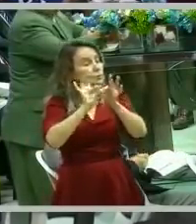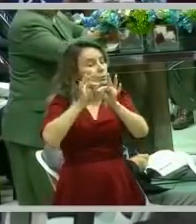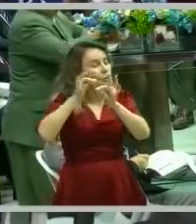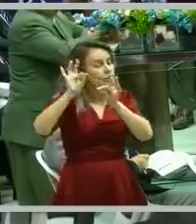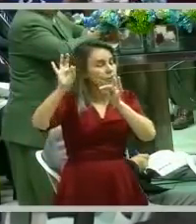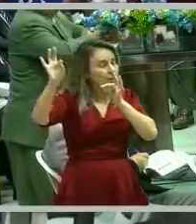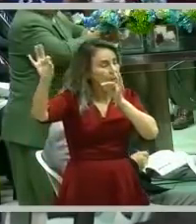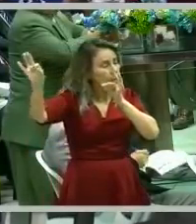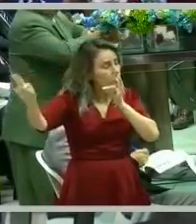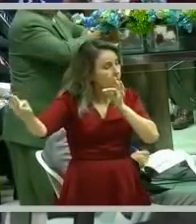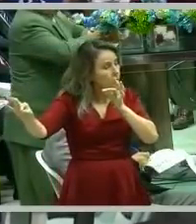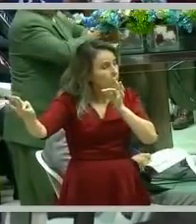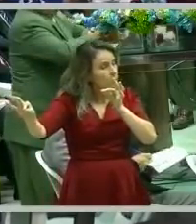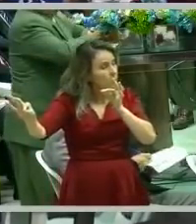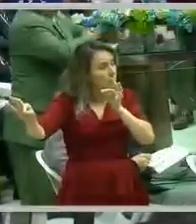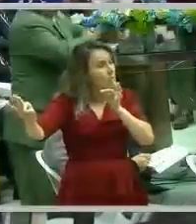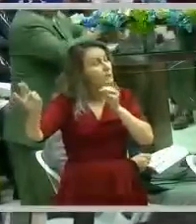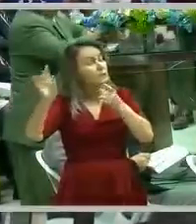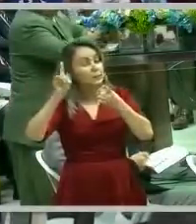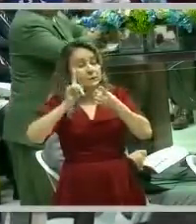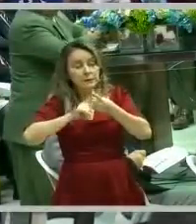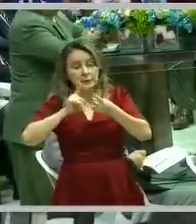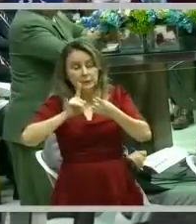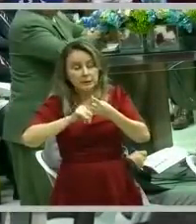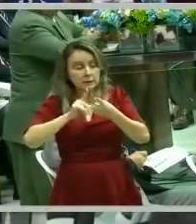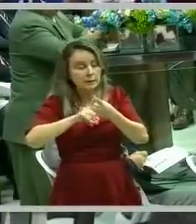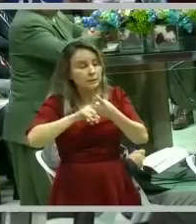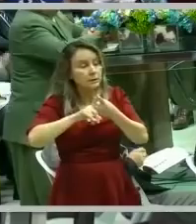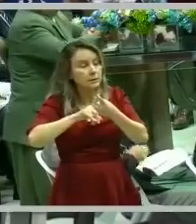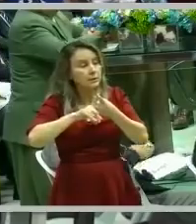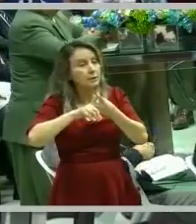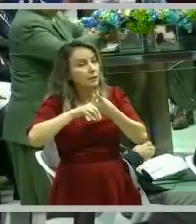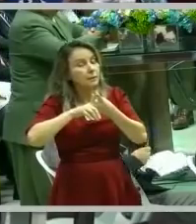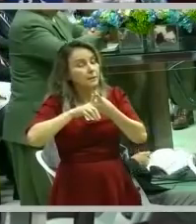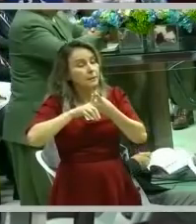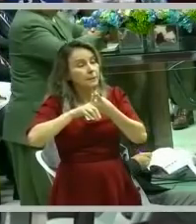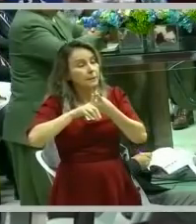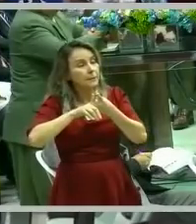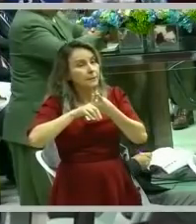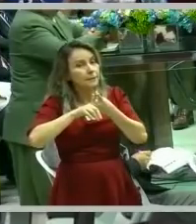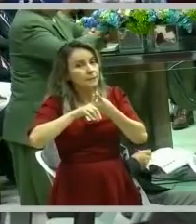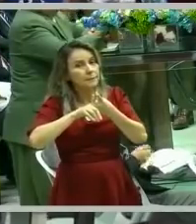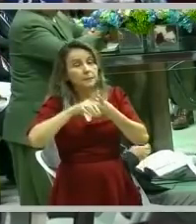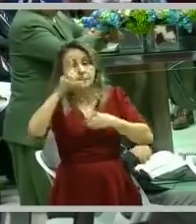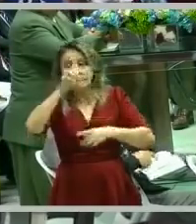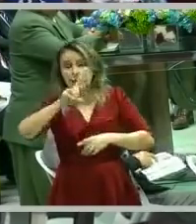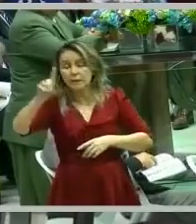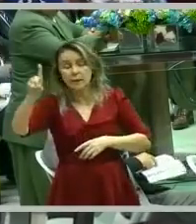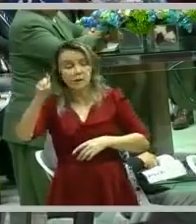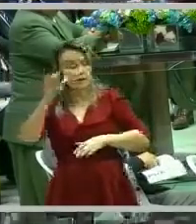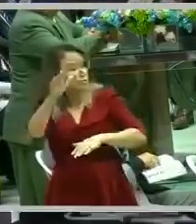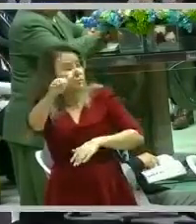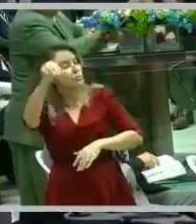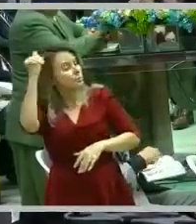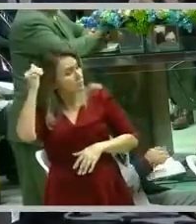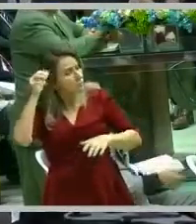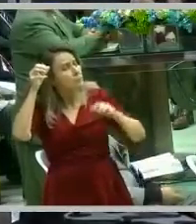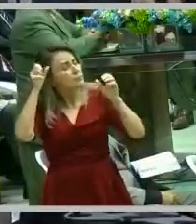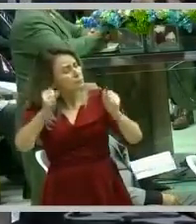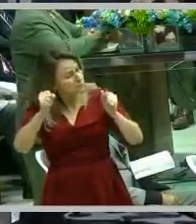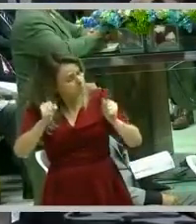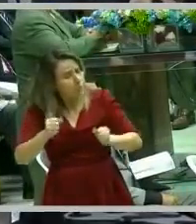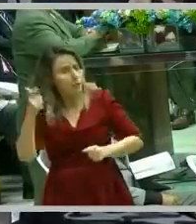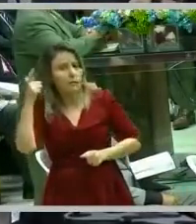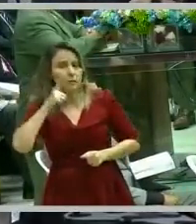a tantos quantos Deus nosso Senhor chamar. Olha o que foi que Pedro disse para aquela